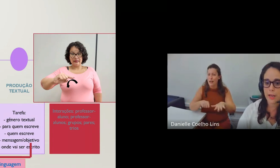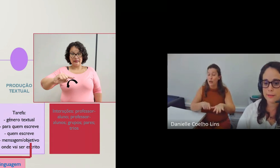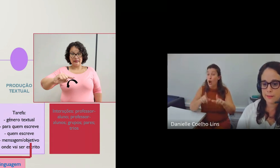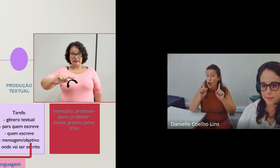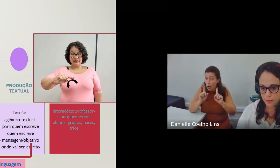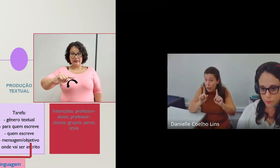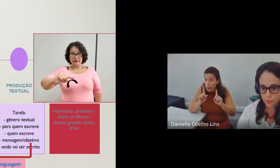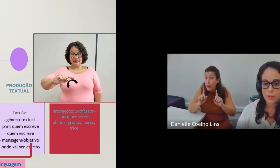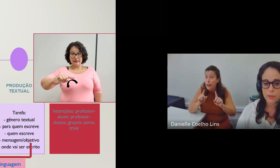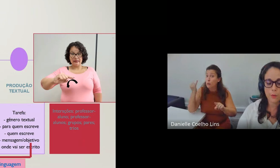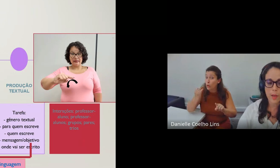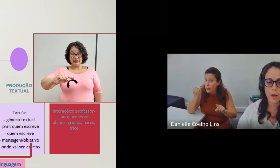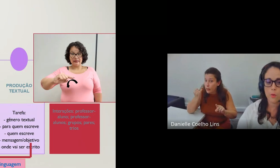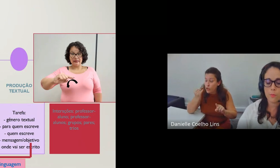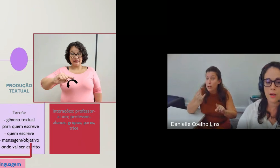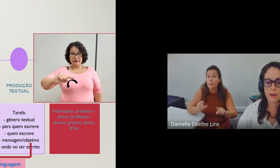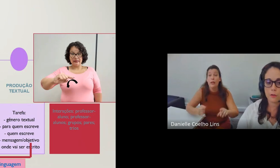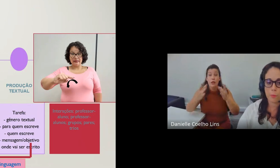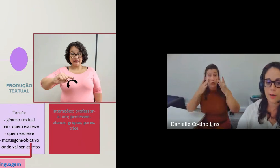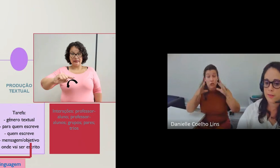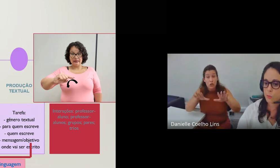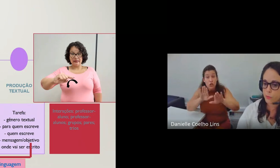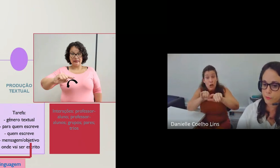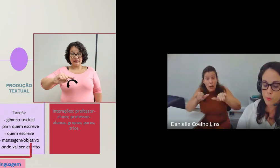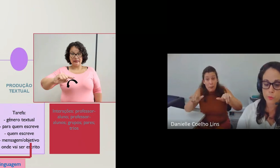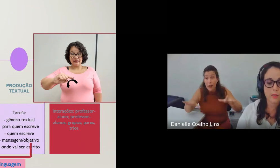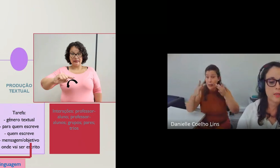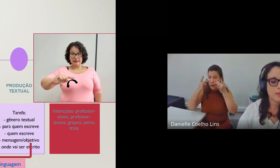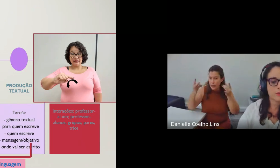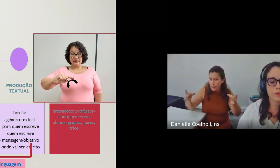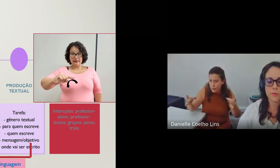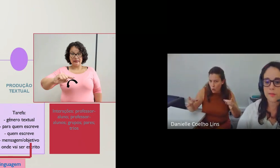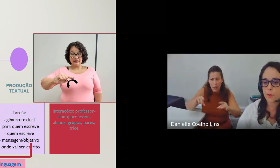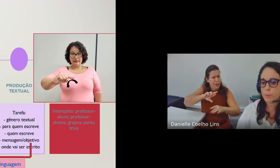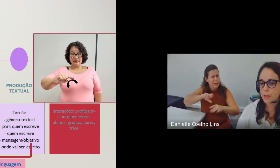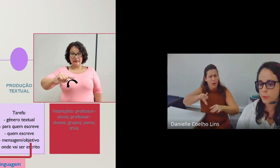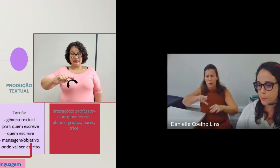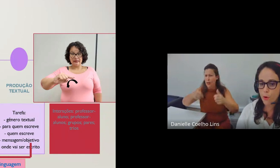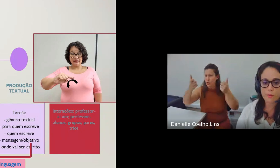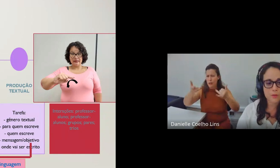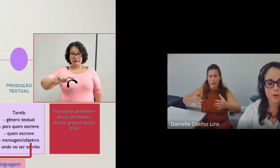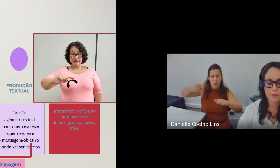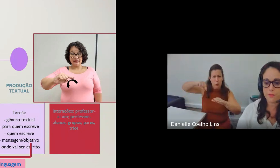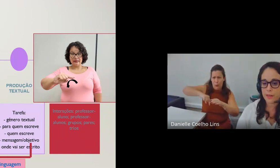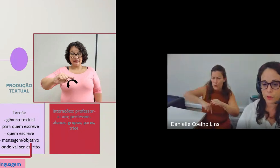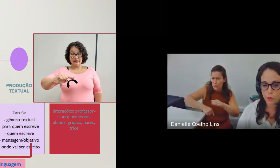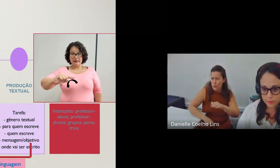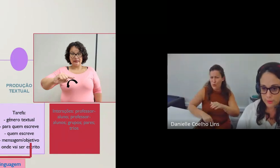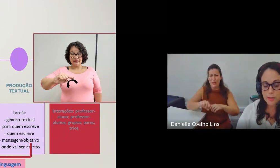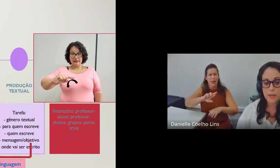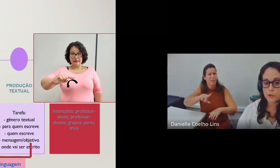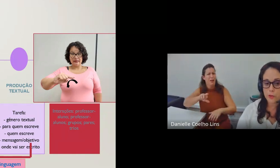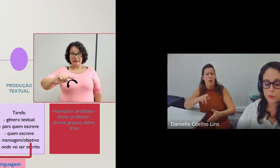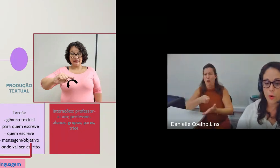de atenção. Não é uma explicação profunda, isso não vai ser cobrado em prova, isso não vai valer